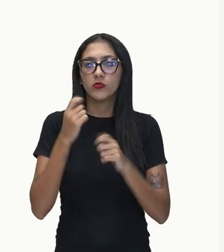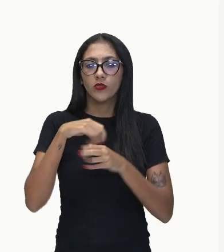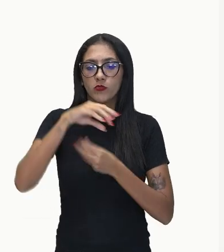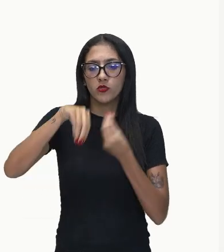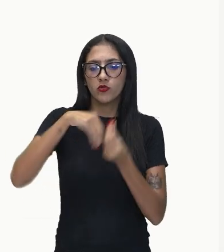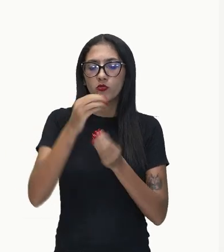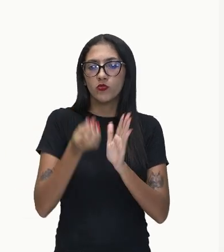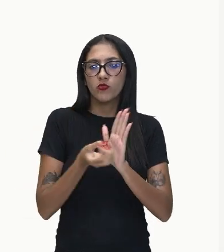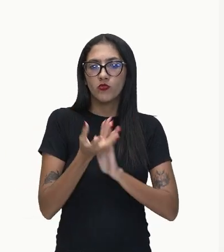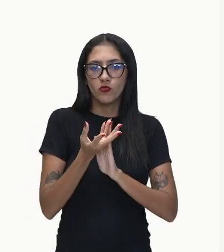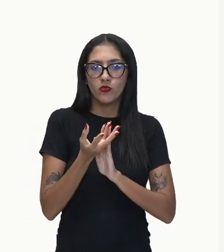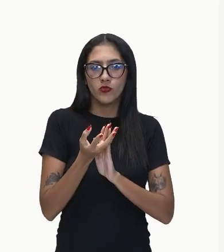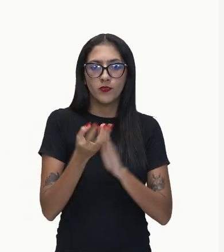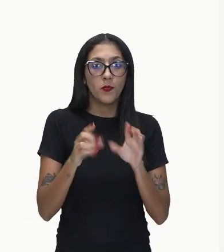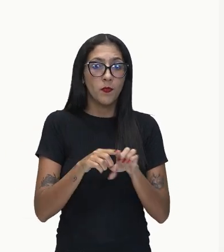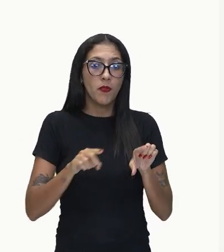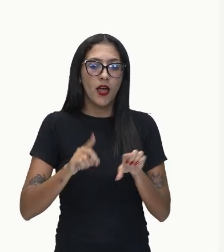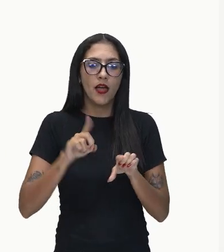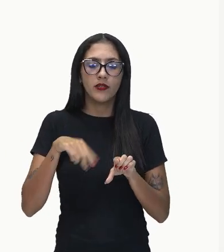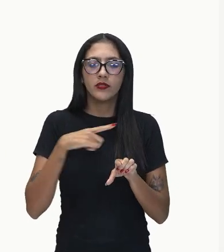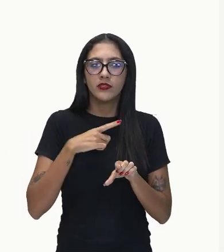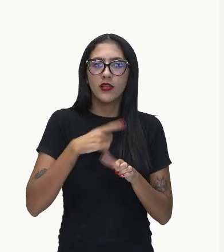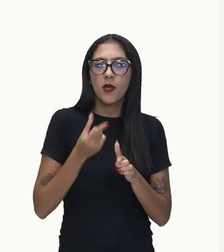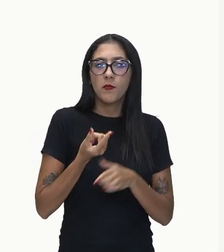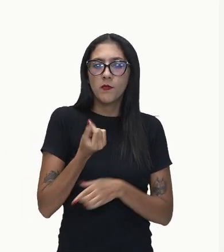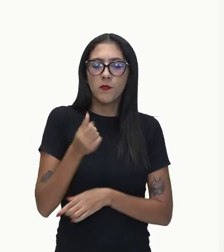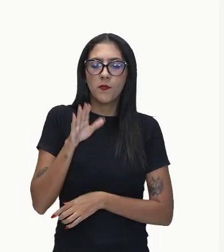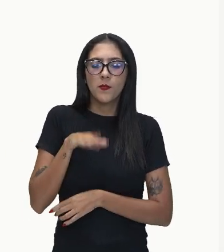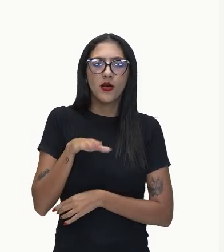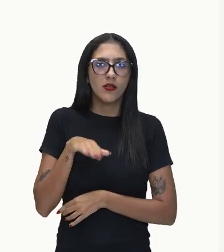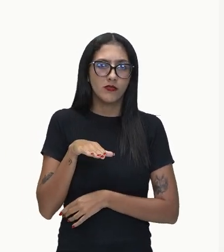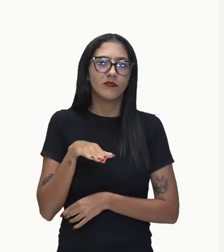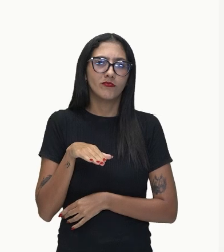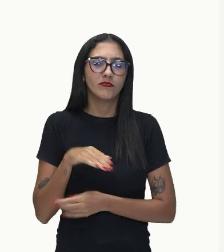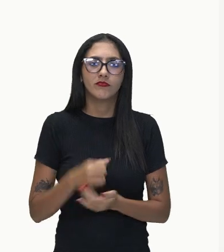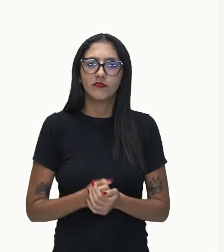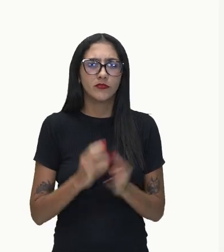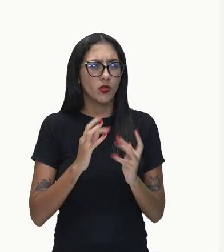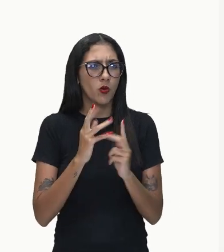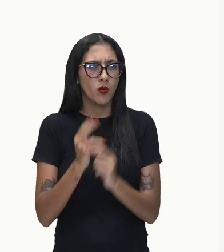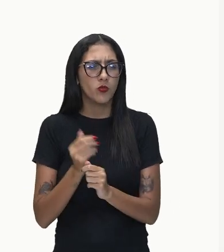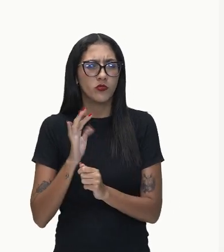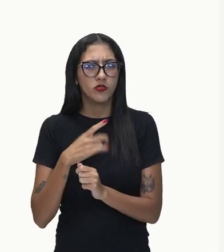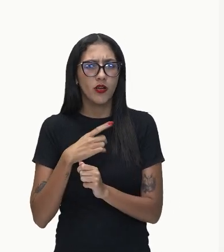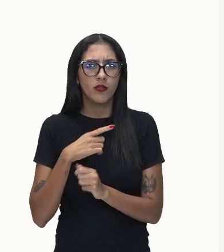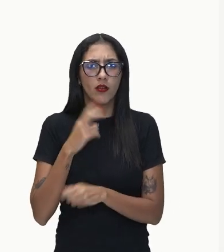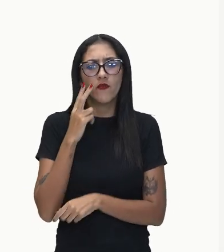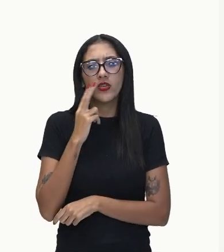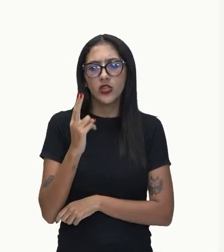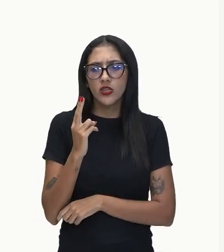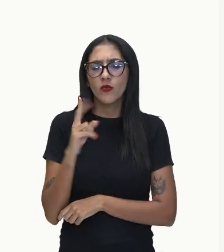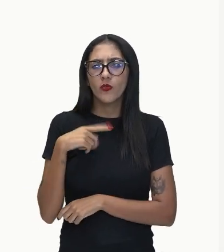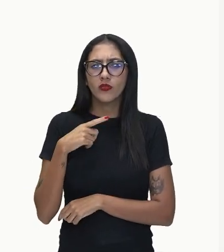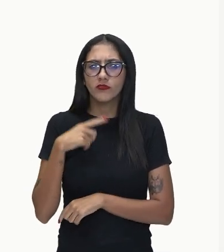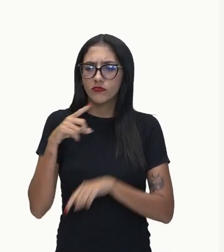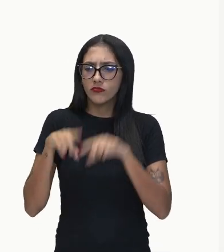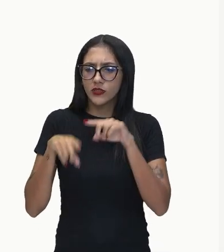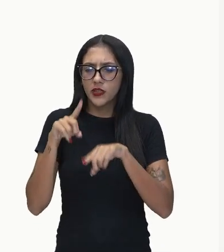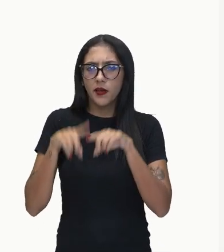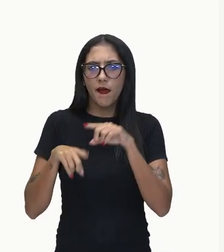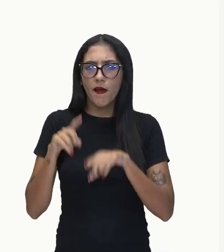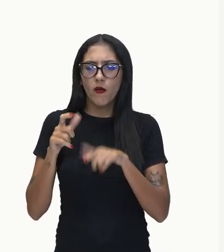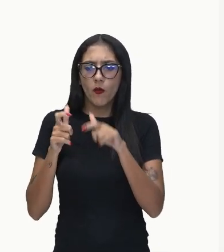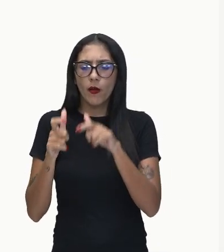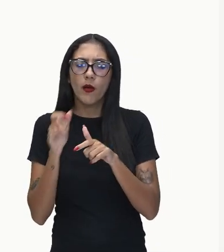é muito mais barato, então por isso que ele é muito utilizado. Todo mundo já deve ter visto ali um corante na cozinha, né, quer fazer